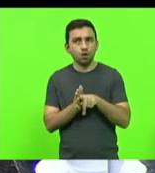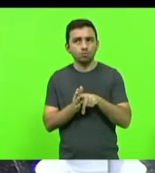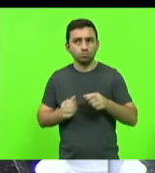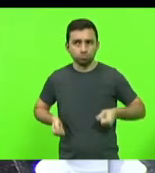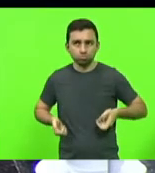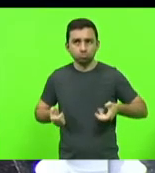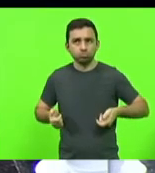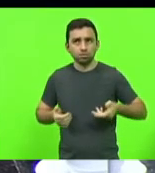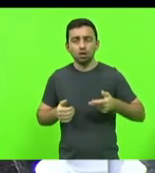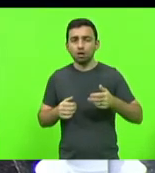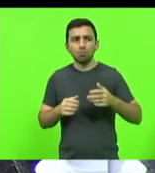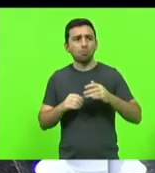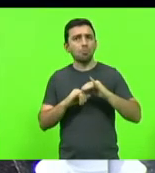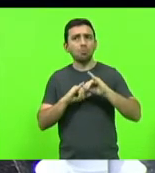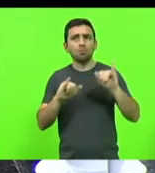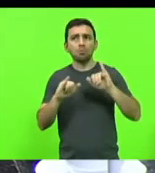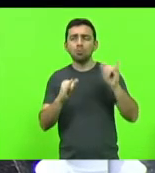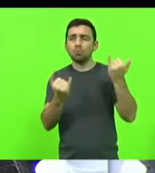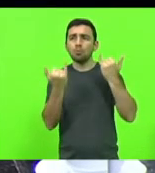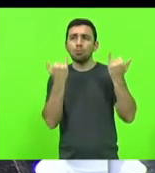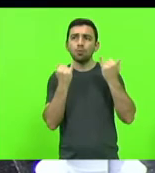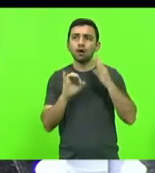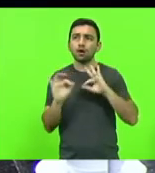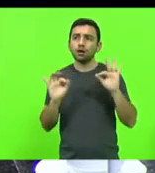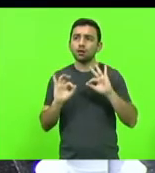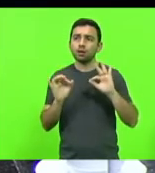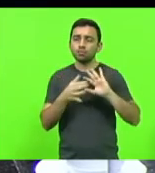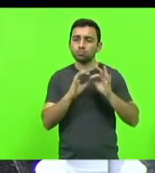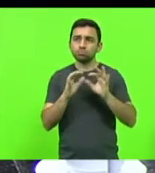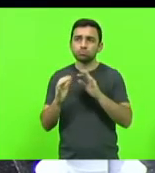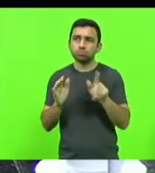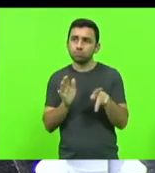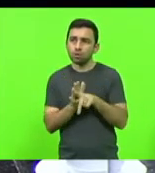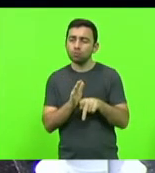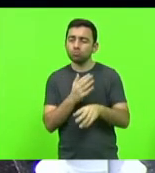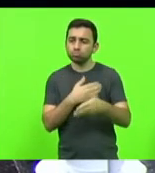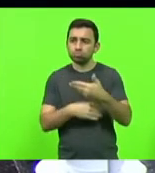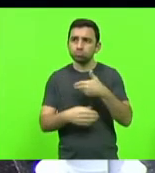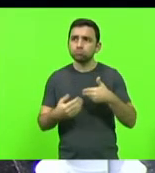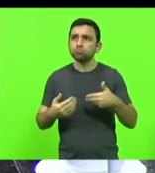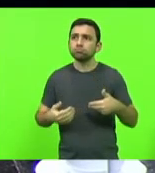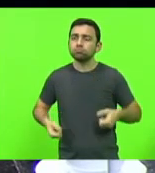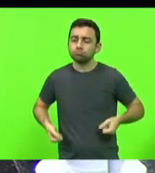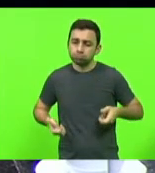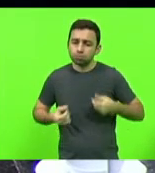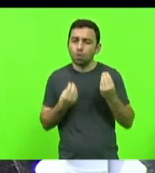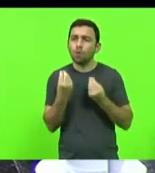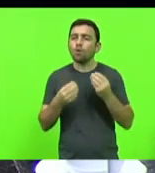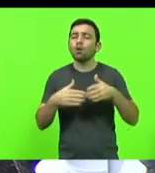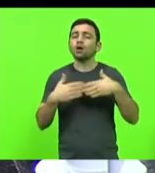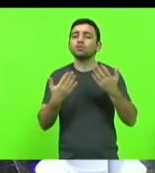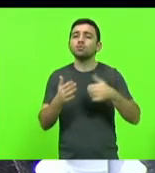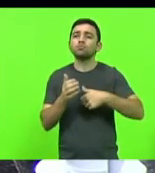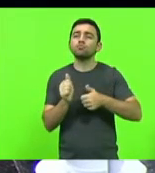movimentação com relação à Olimpíada Catarinense do paradesporto. Por essa razão, nós estamos fazendo esse